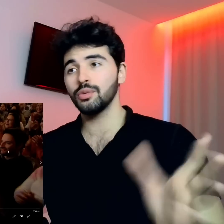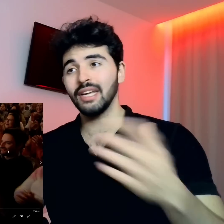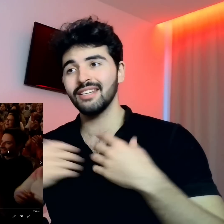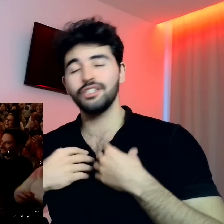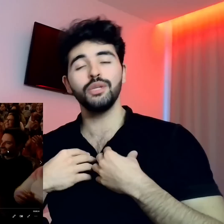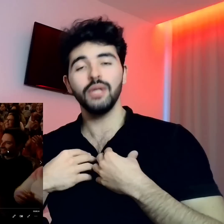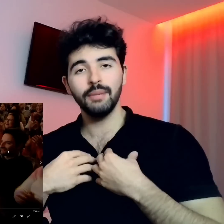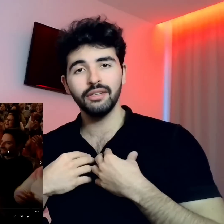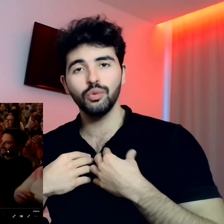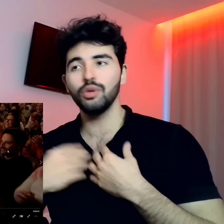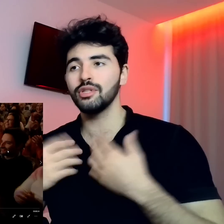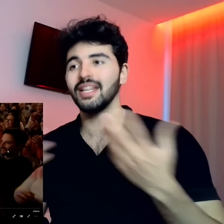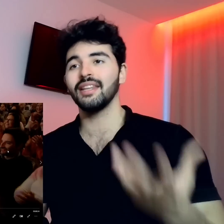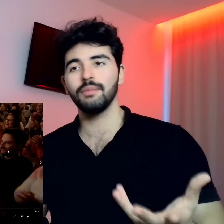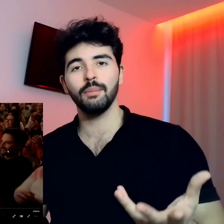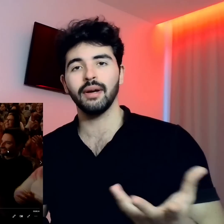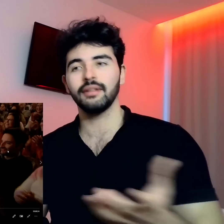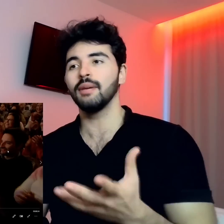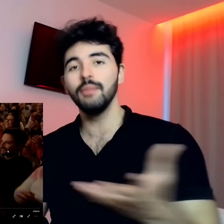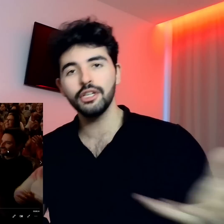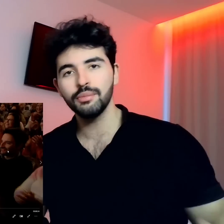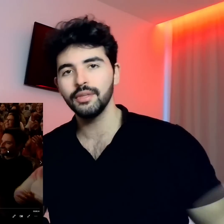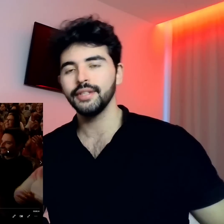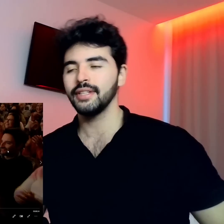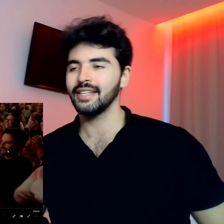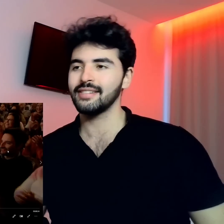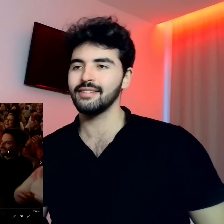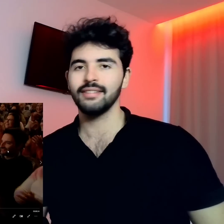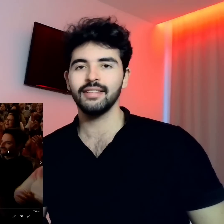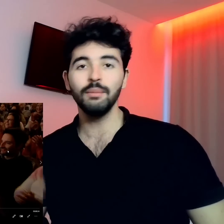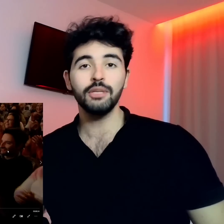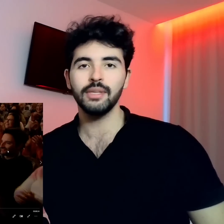mau gosto, é genuinamente curiosidade da minha parte.